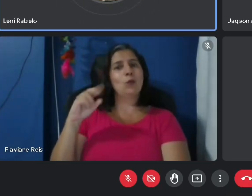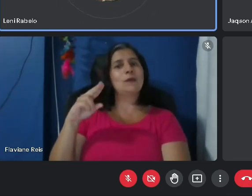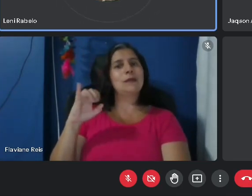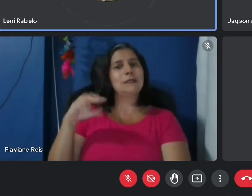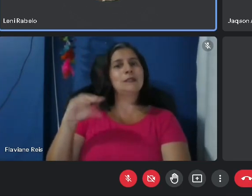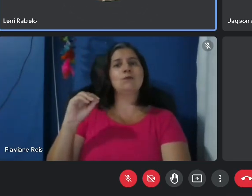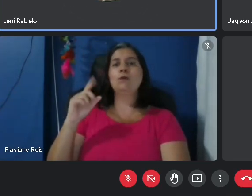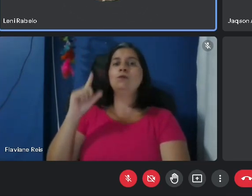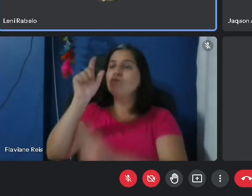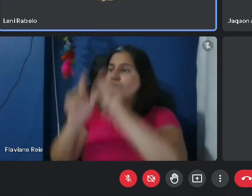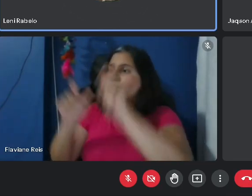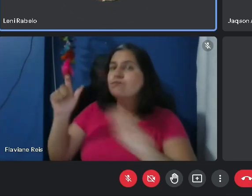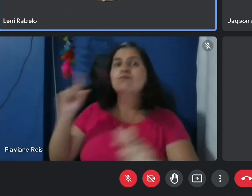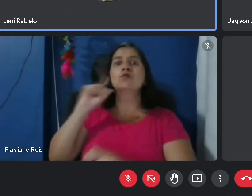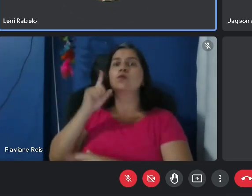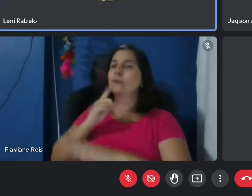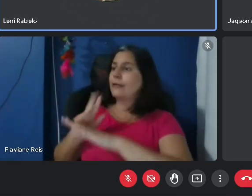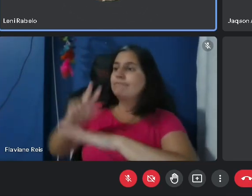também.